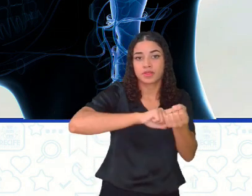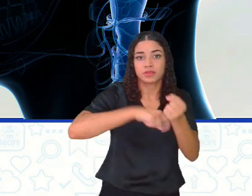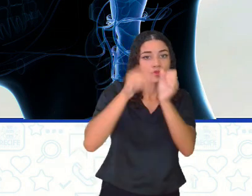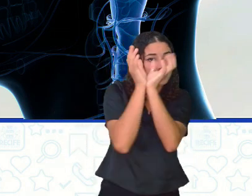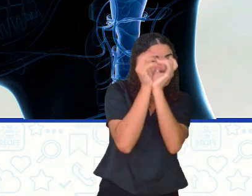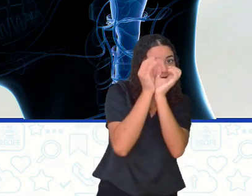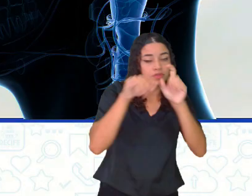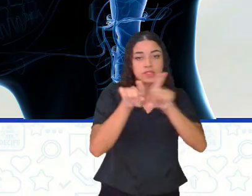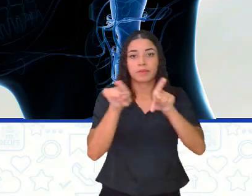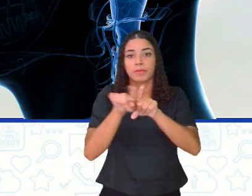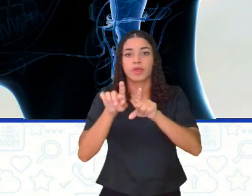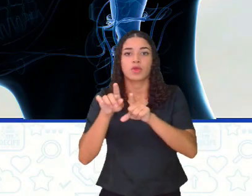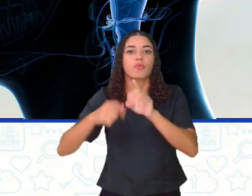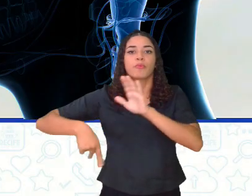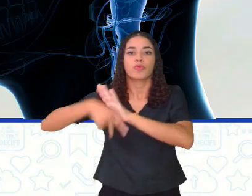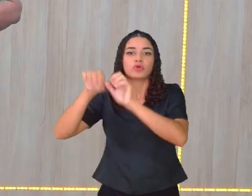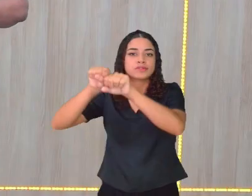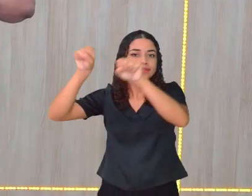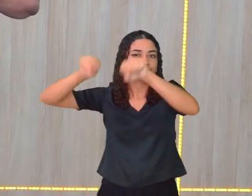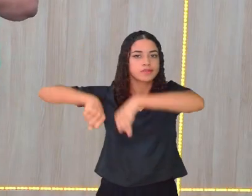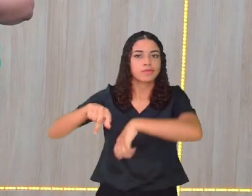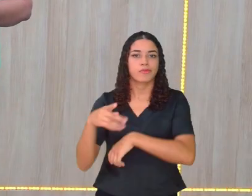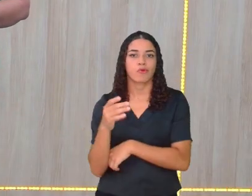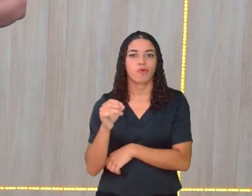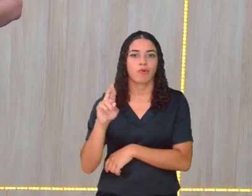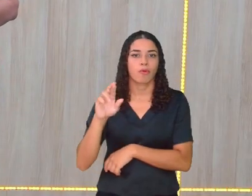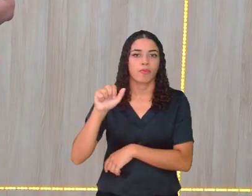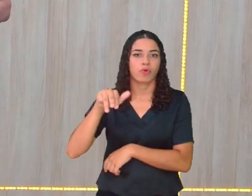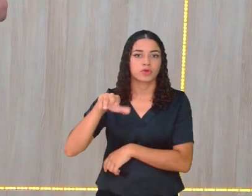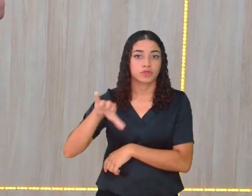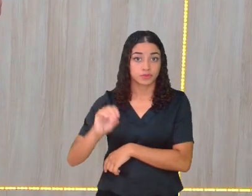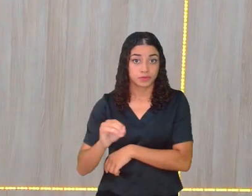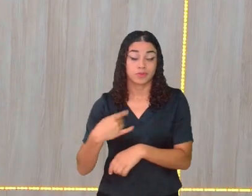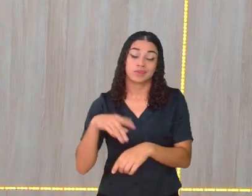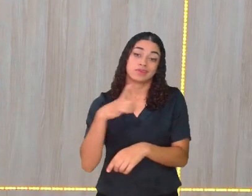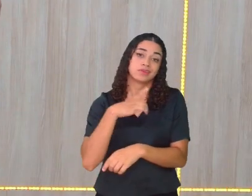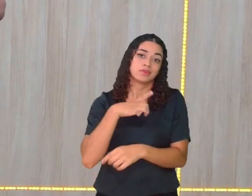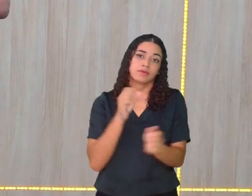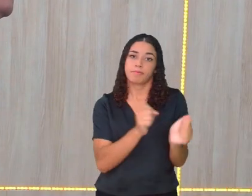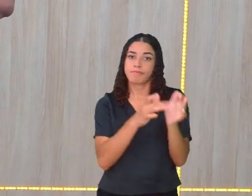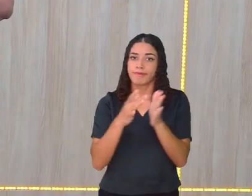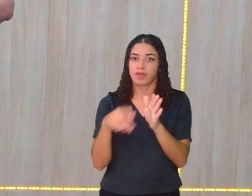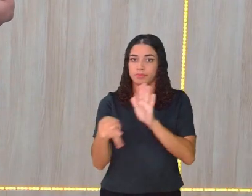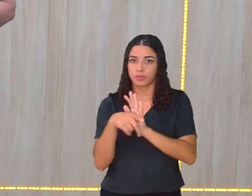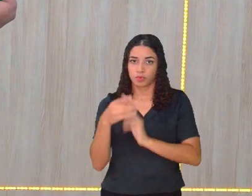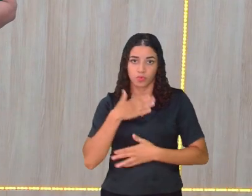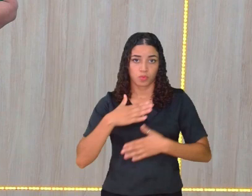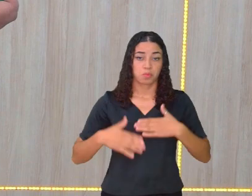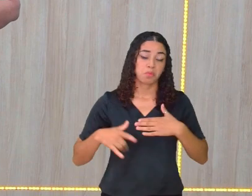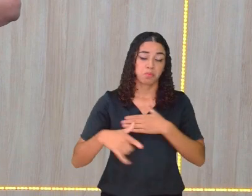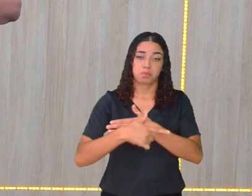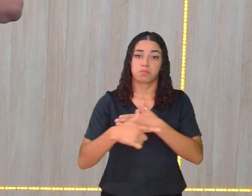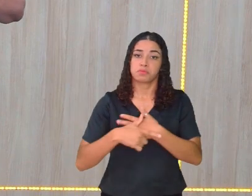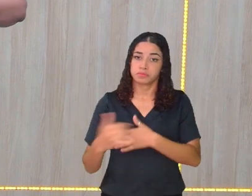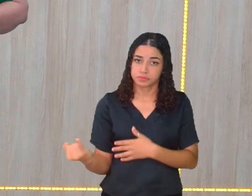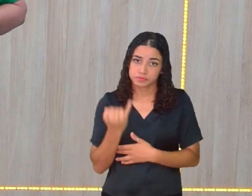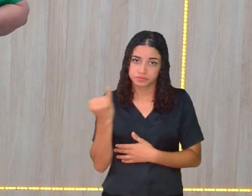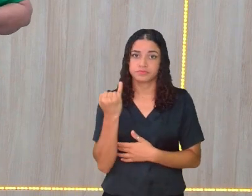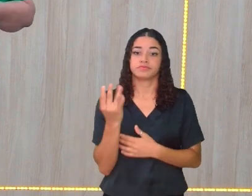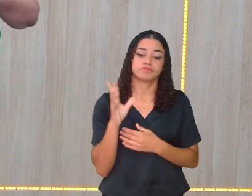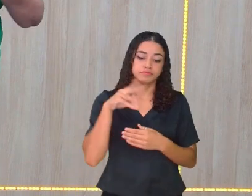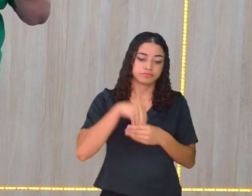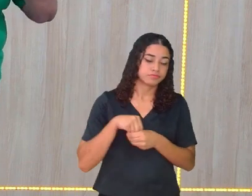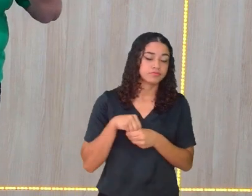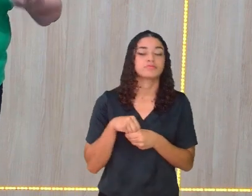o hormonal. Então, aí nós temos uma pequena parte do nosso corpo que tem uma função muito importante, integrar aí